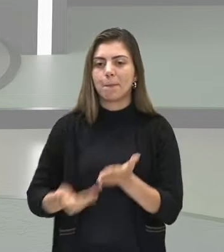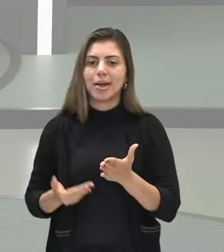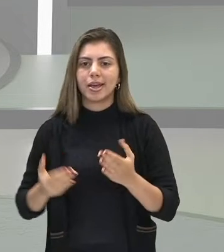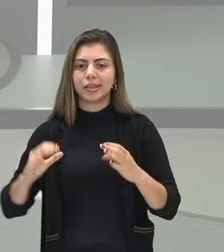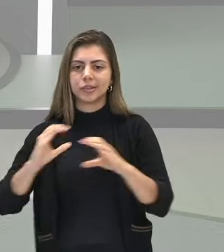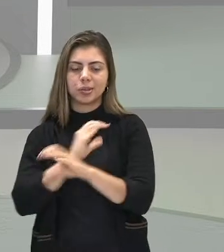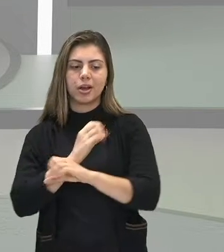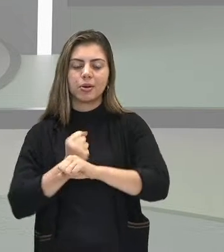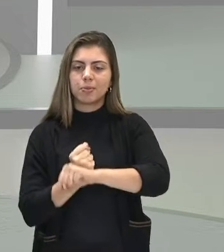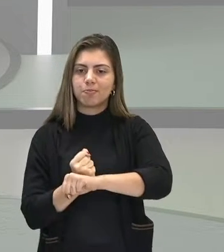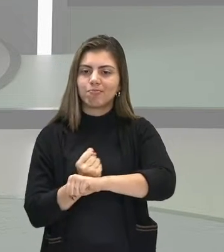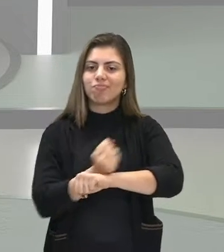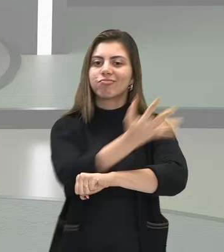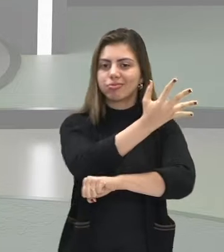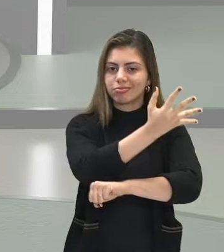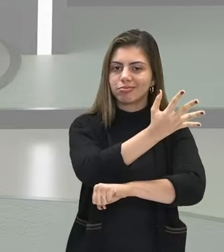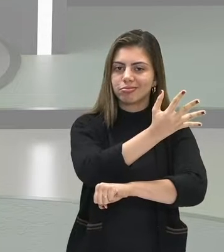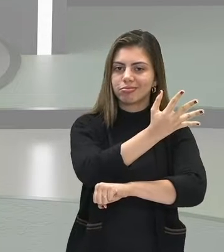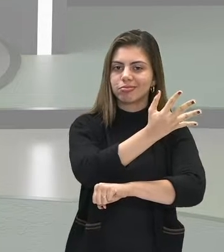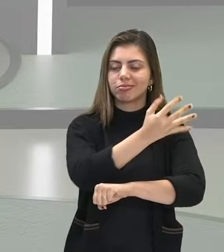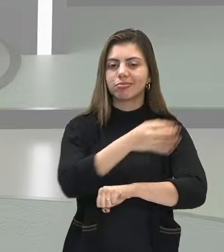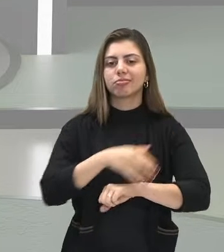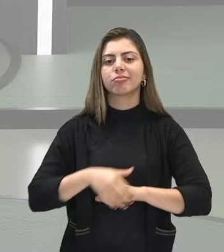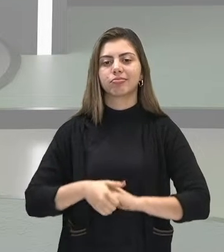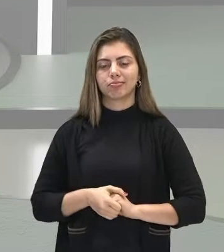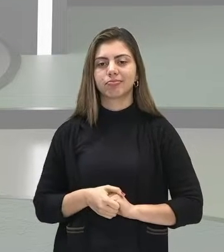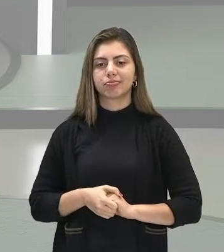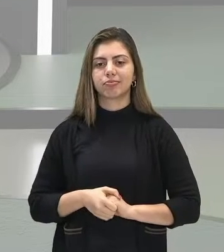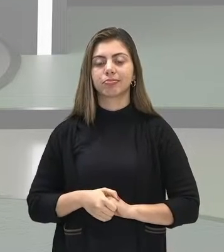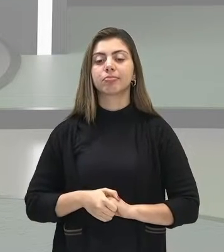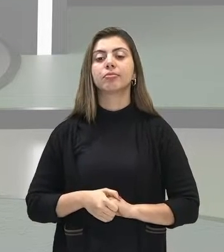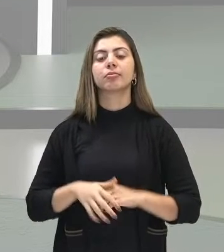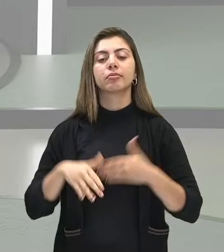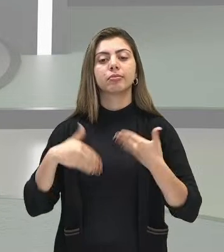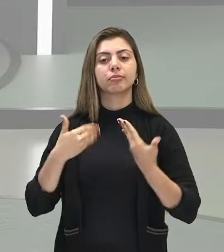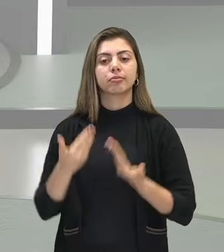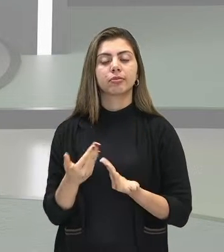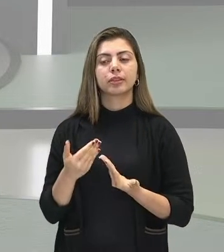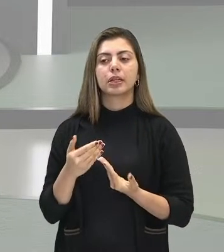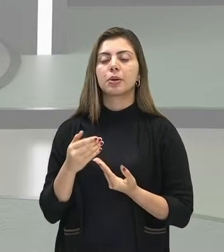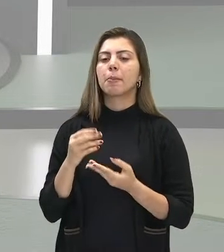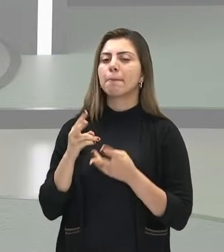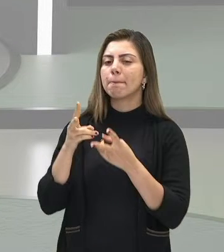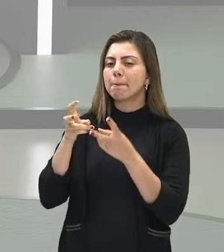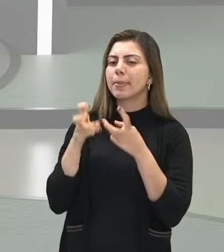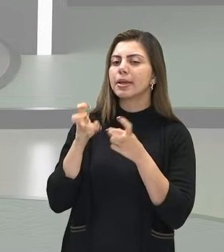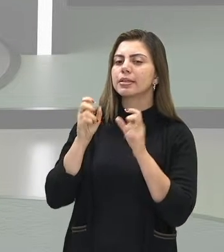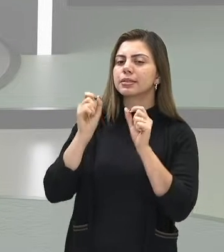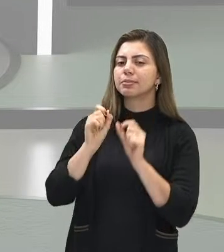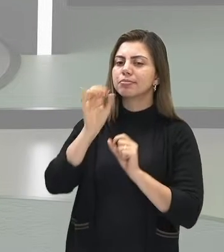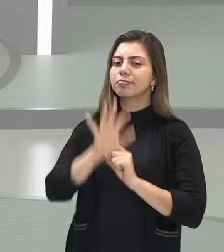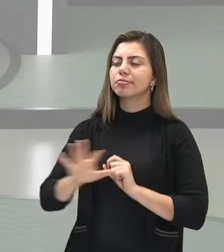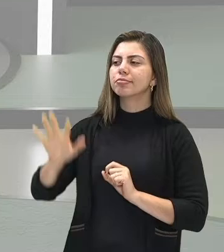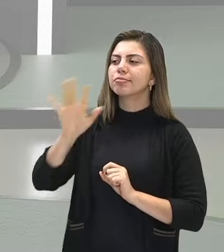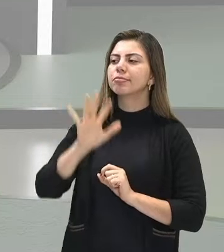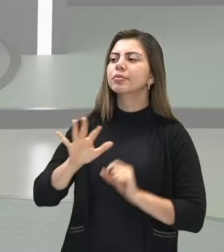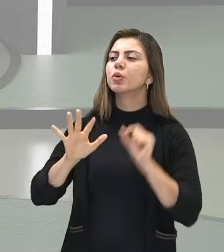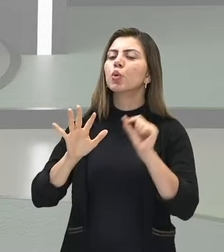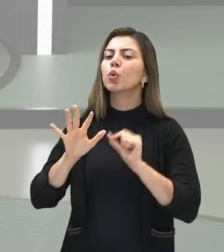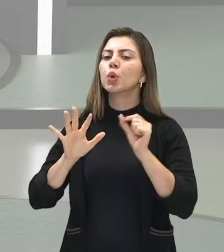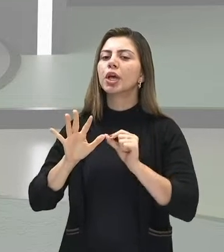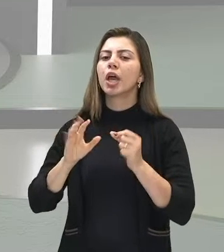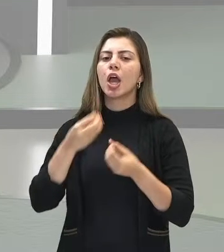o ambiente numa reação exotérmica. E aí, observem, né, nesse desenho, olha, como ela